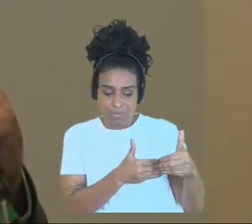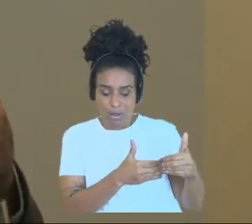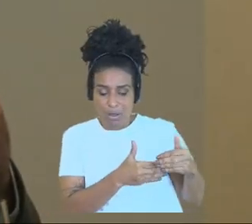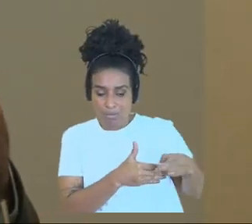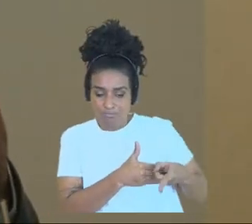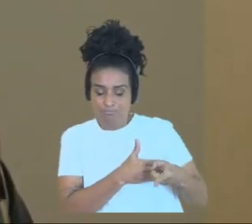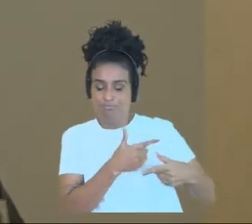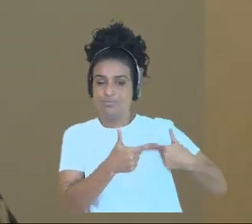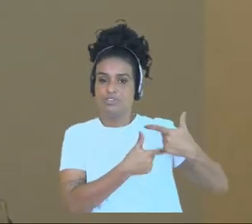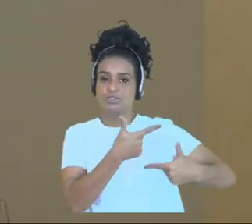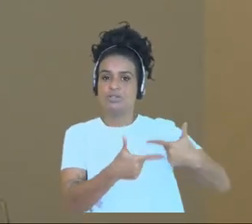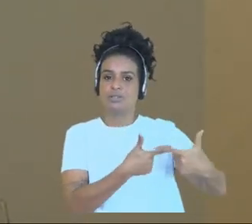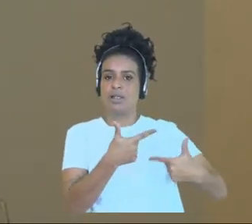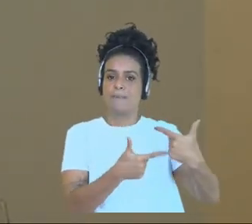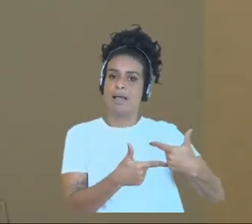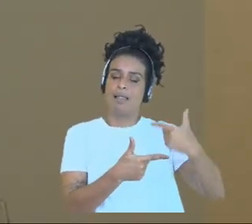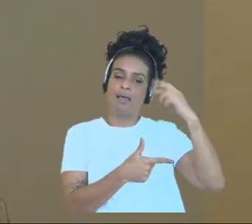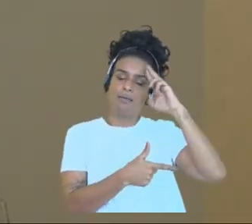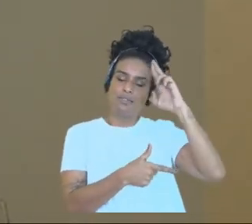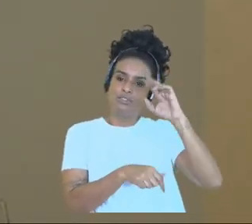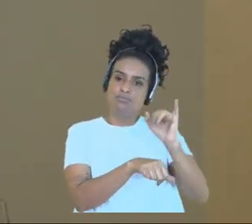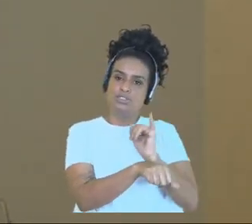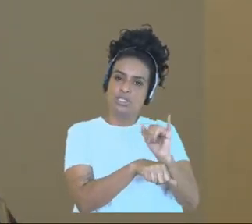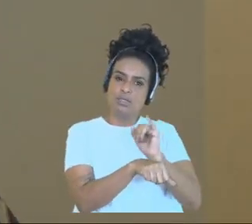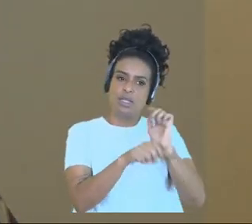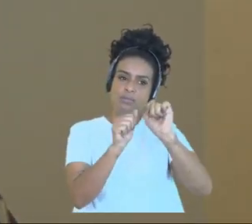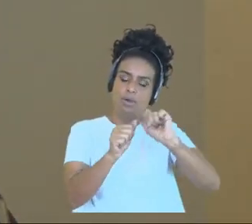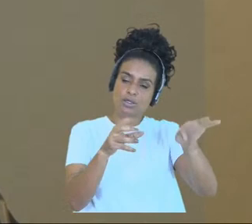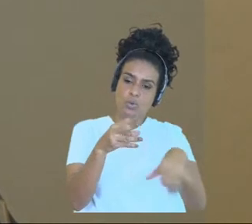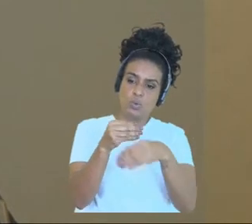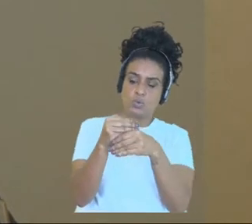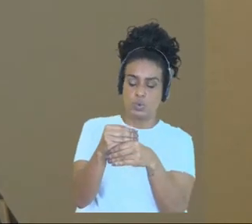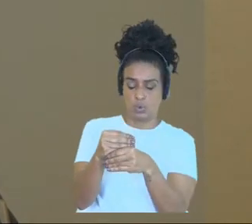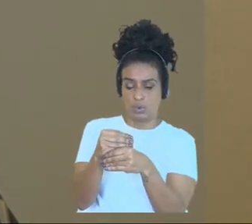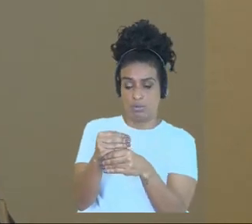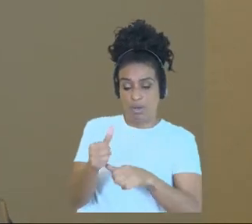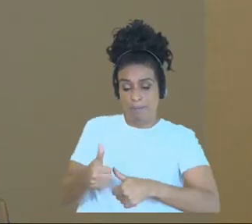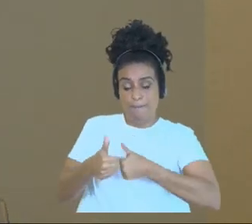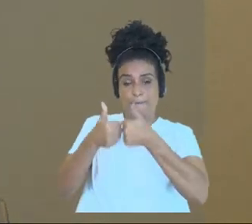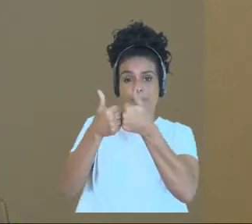e pensar coisas que possam contribuir